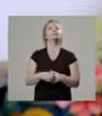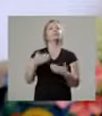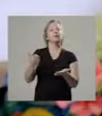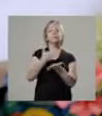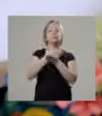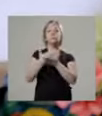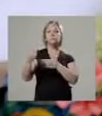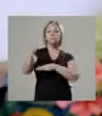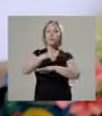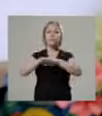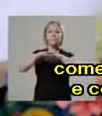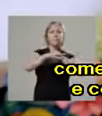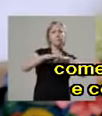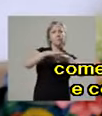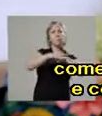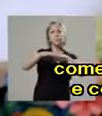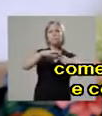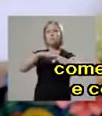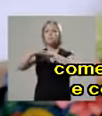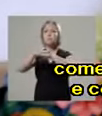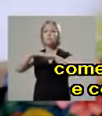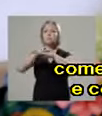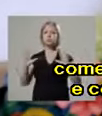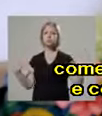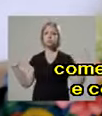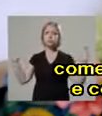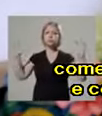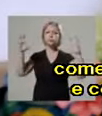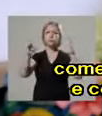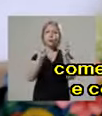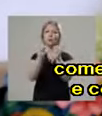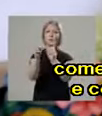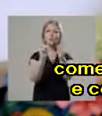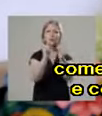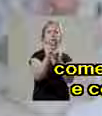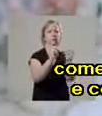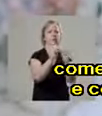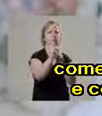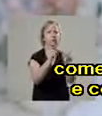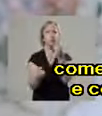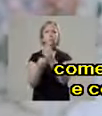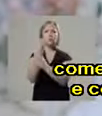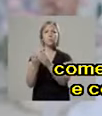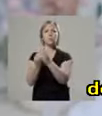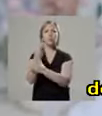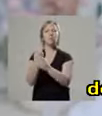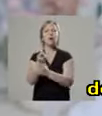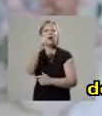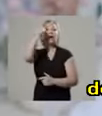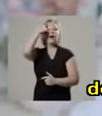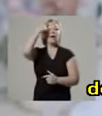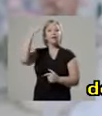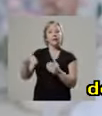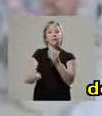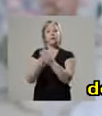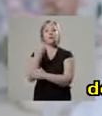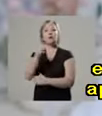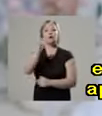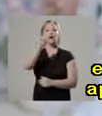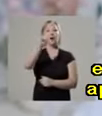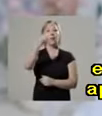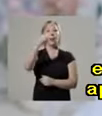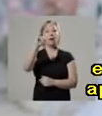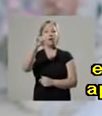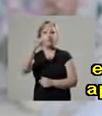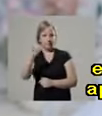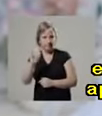aí, conversa vai, conversa vem, começamos a fazer reuniões e com isso surgiu a ideia, então, de formarmos a APAI,